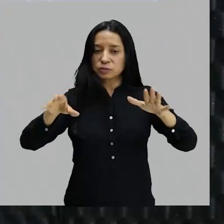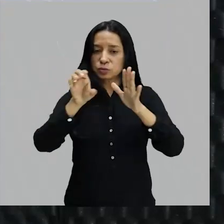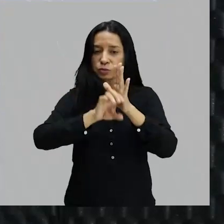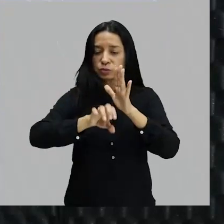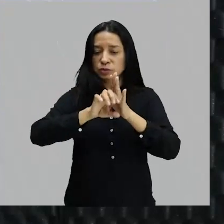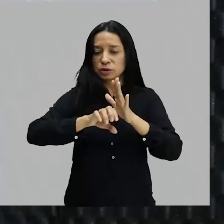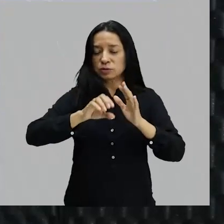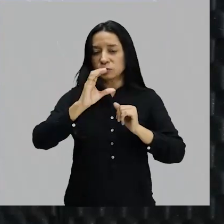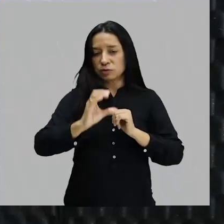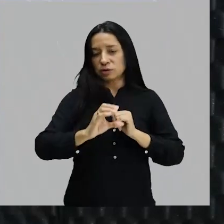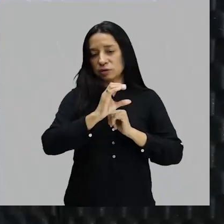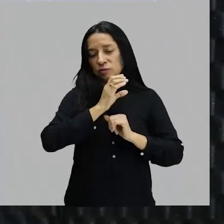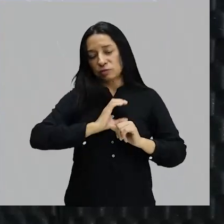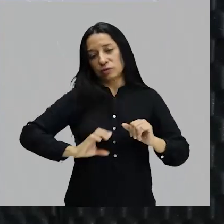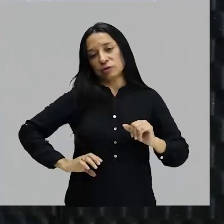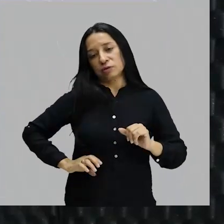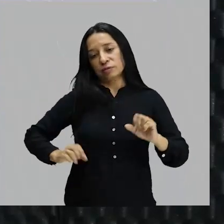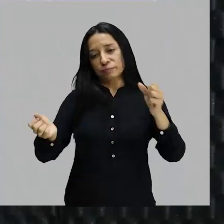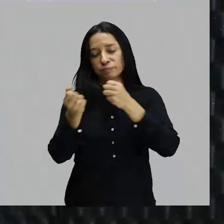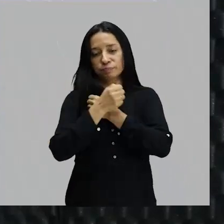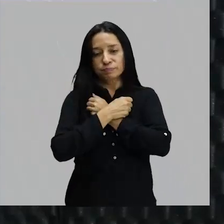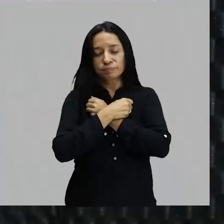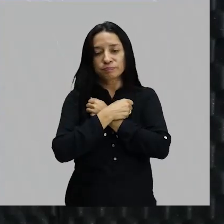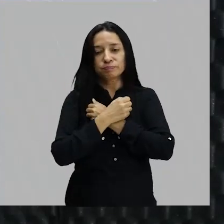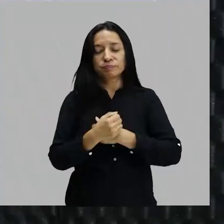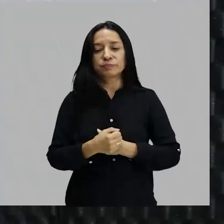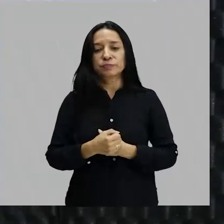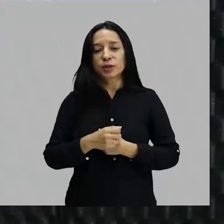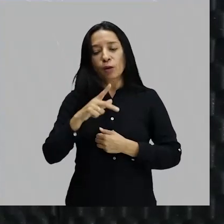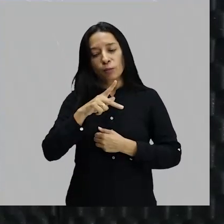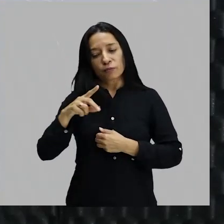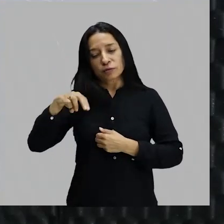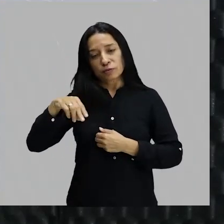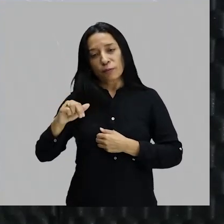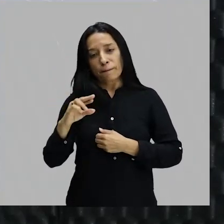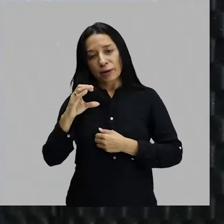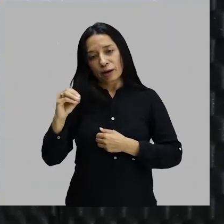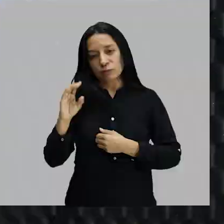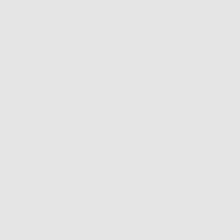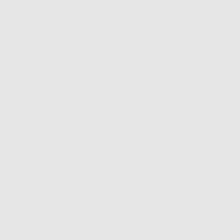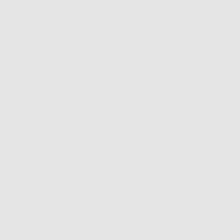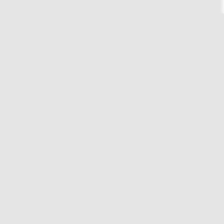do conceito do cristianismo. Ok? Um abraço, professor Marcos Dominici. Fui.